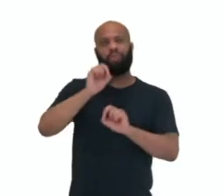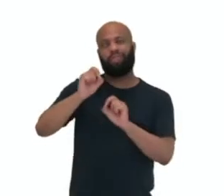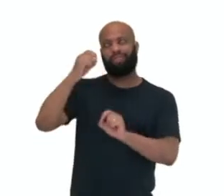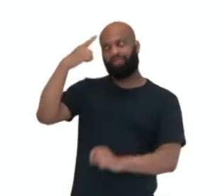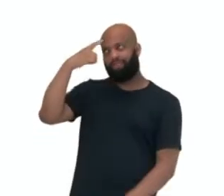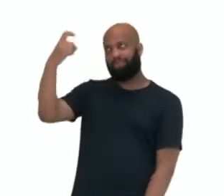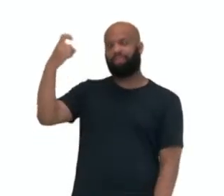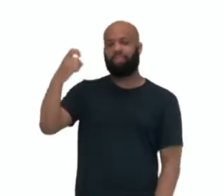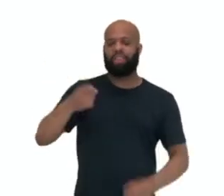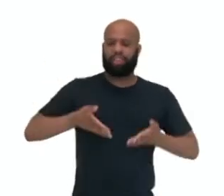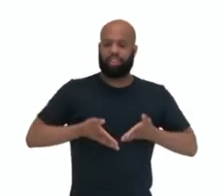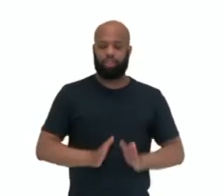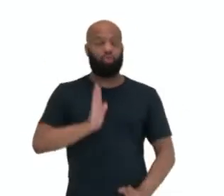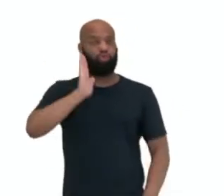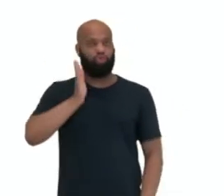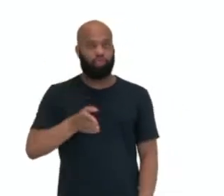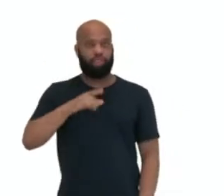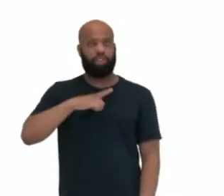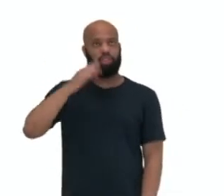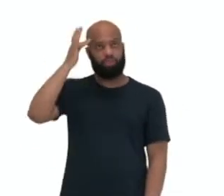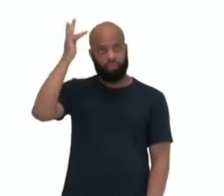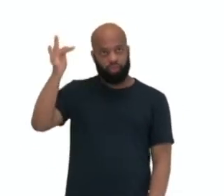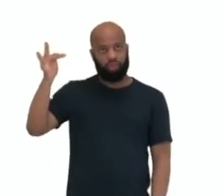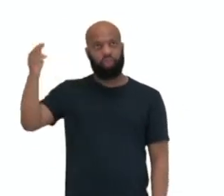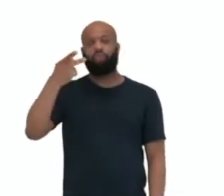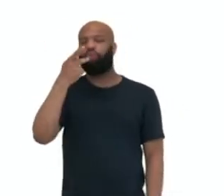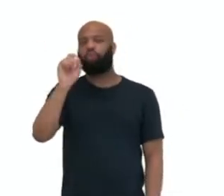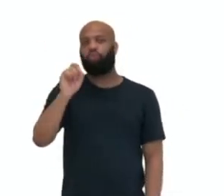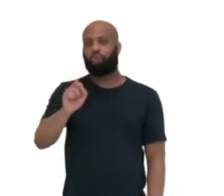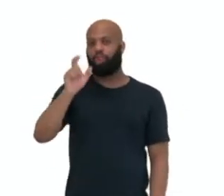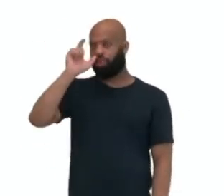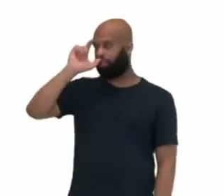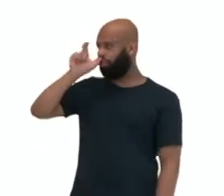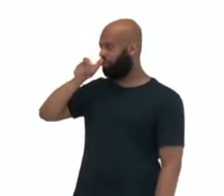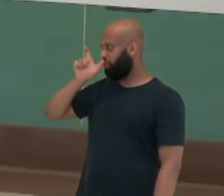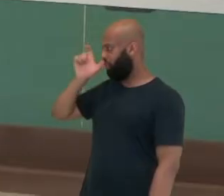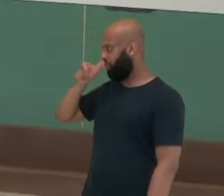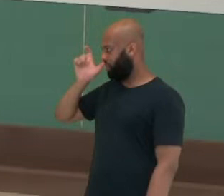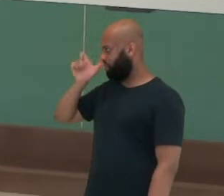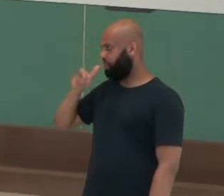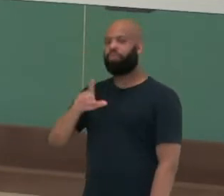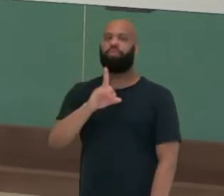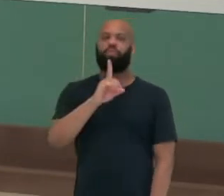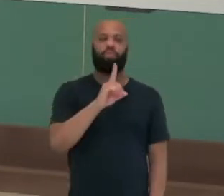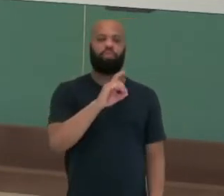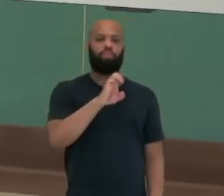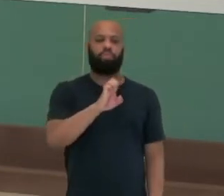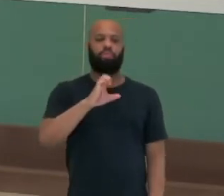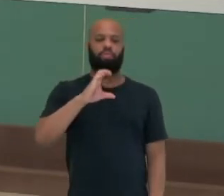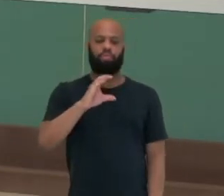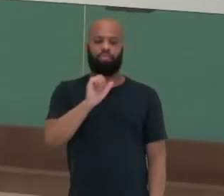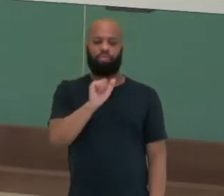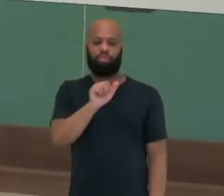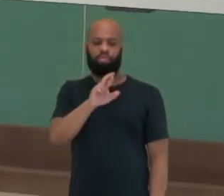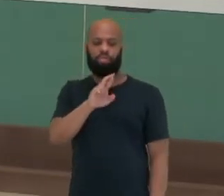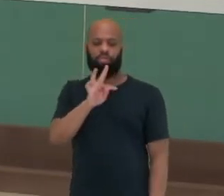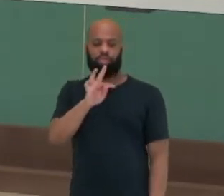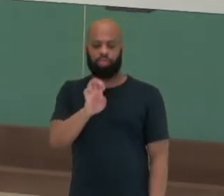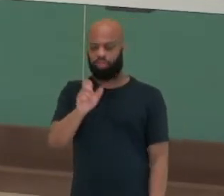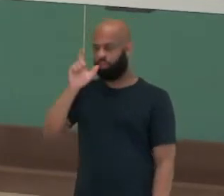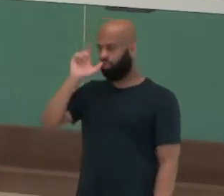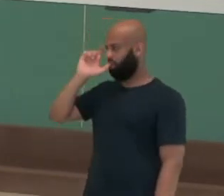ideias inatas? Um filósofo que fala muito sobre isso é o René Descartes. Então, o René Descartes é um